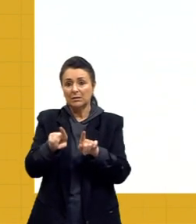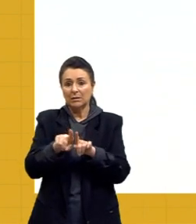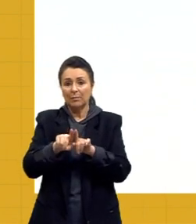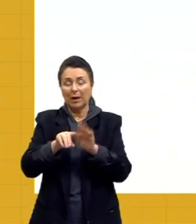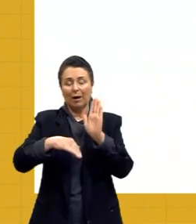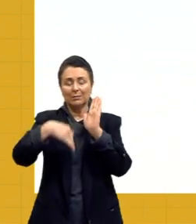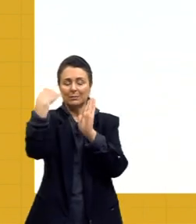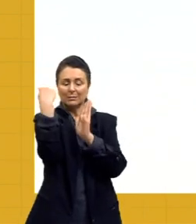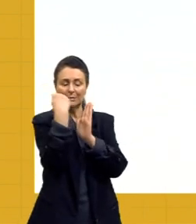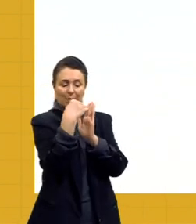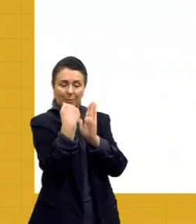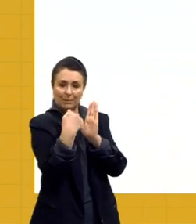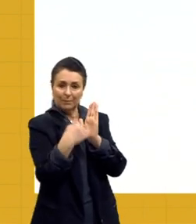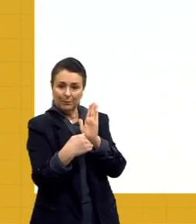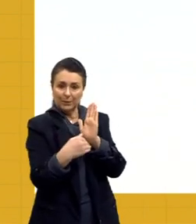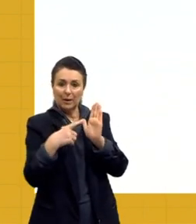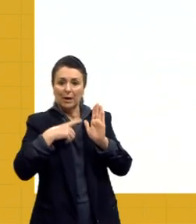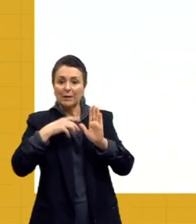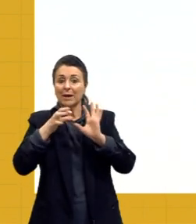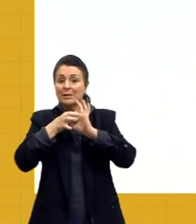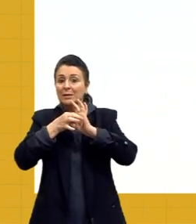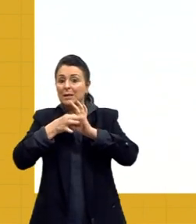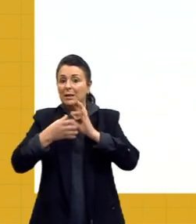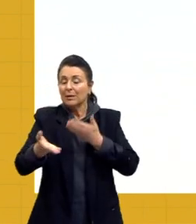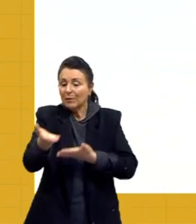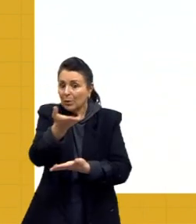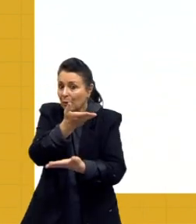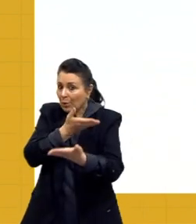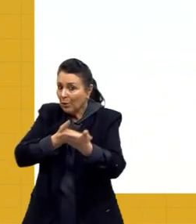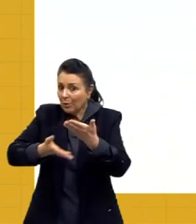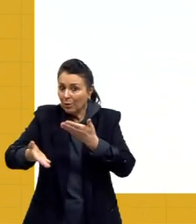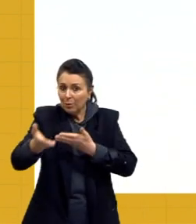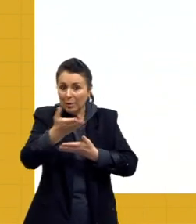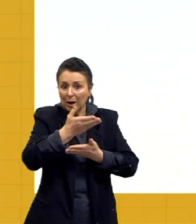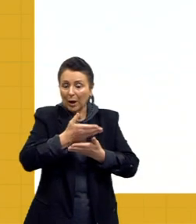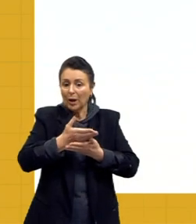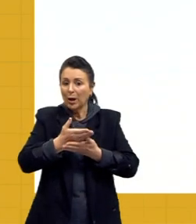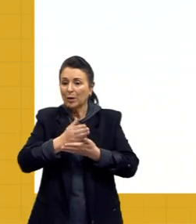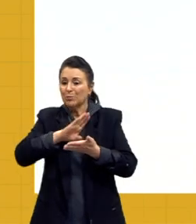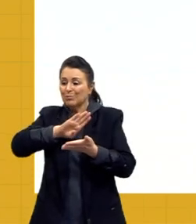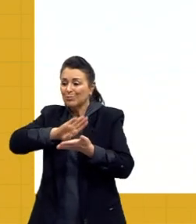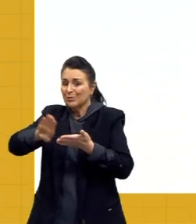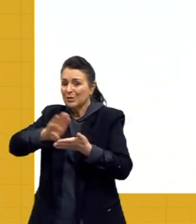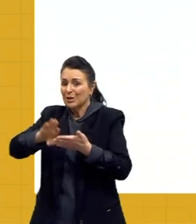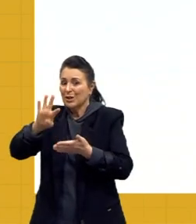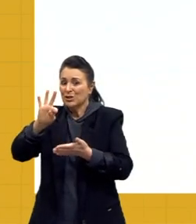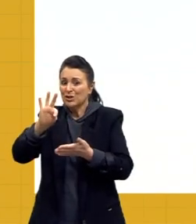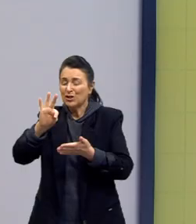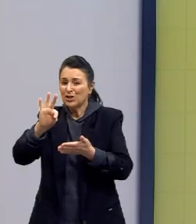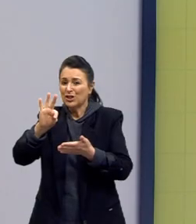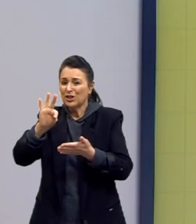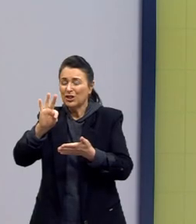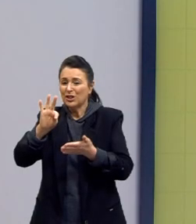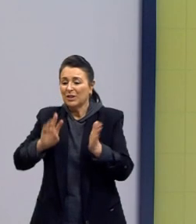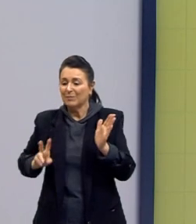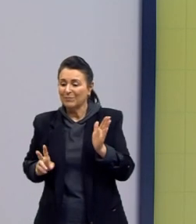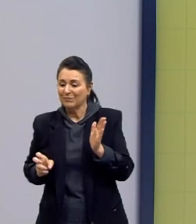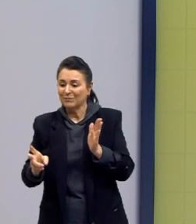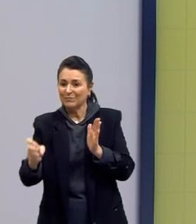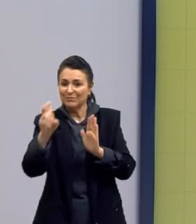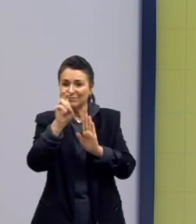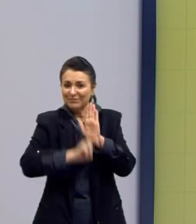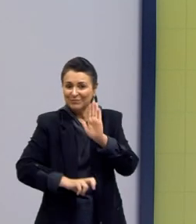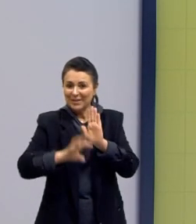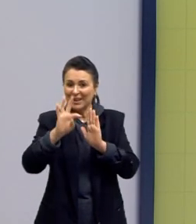etapas né primeiro esse livre-comércio nessa redução e eliminação aí de tarifas né A minha camiseta por exemplo vai